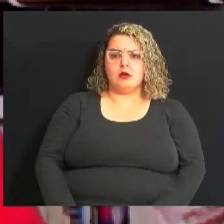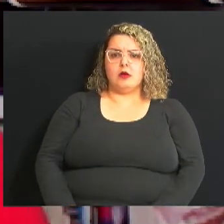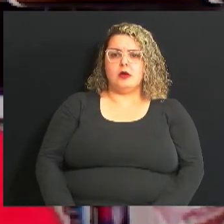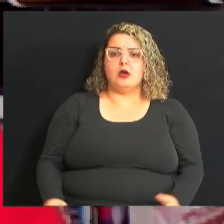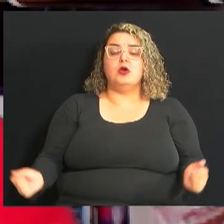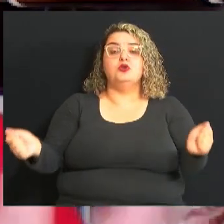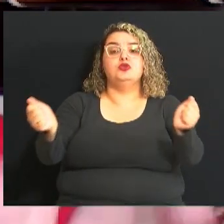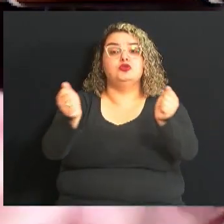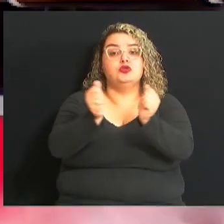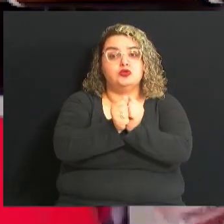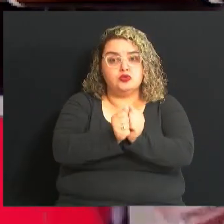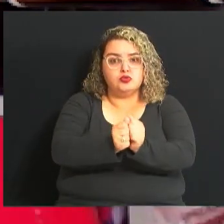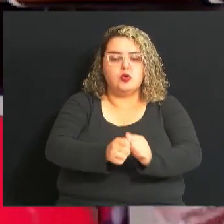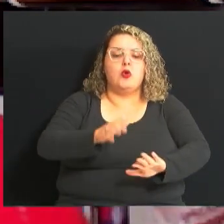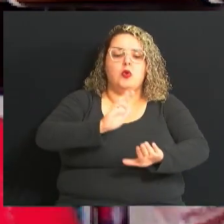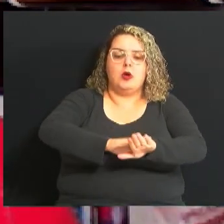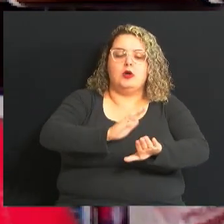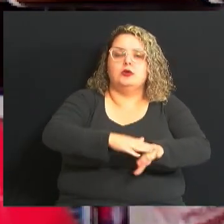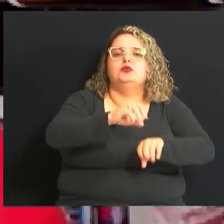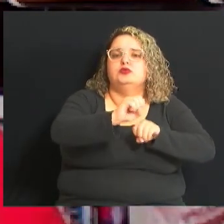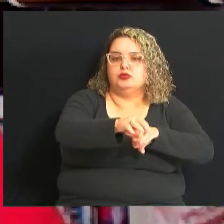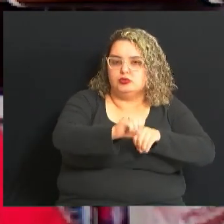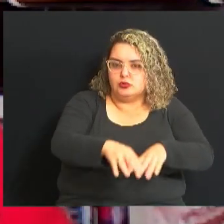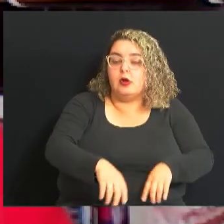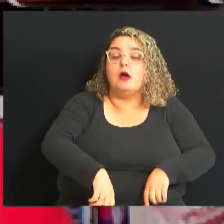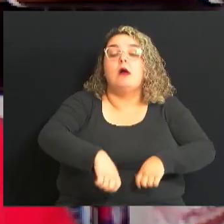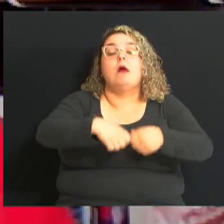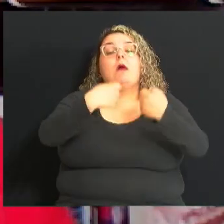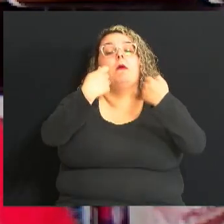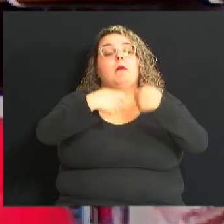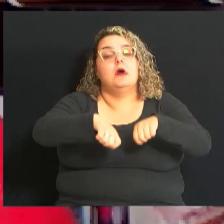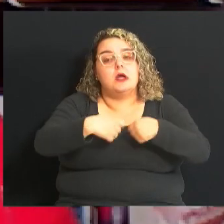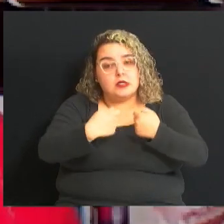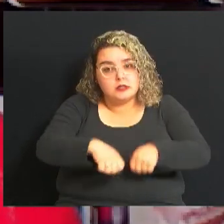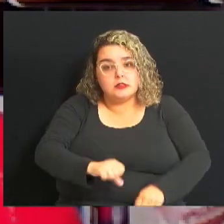medidas educativas, nós precisamos